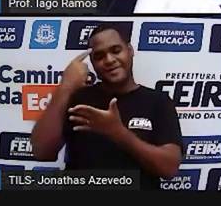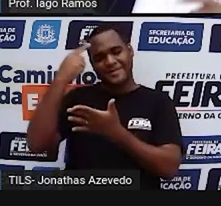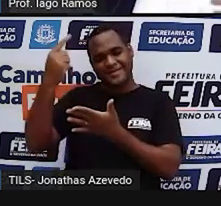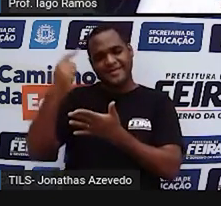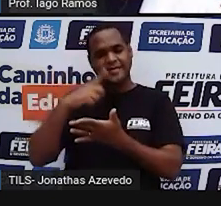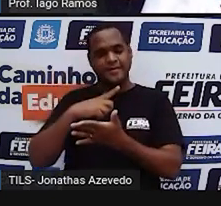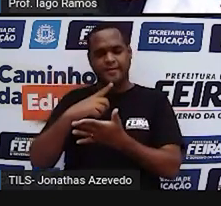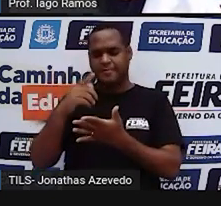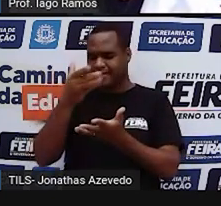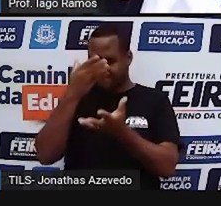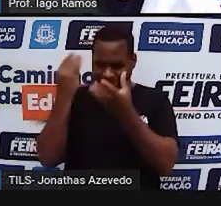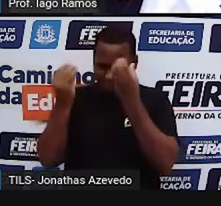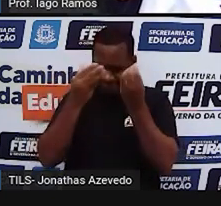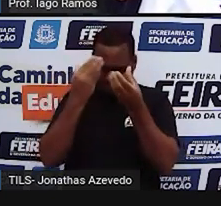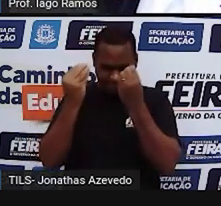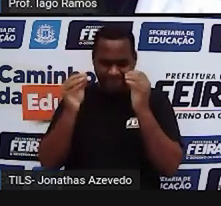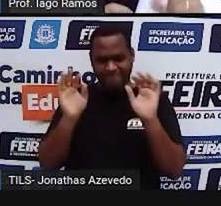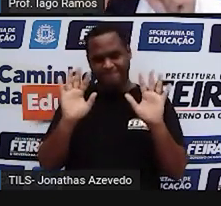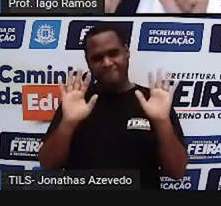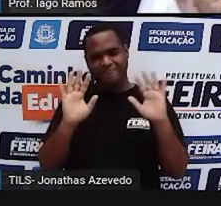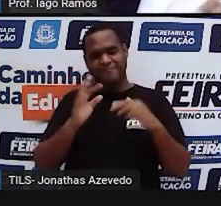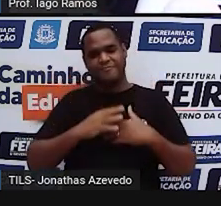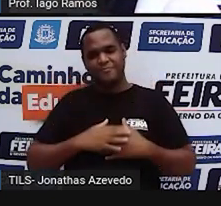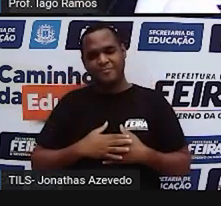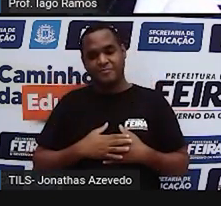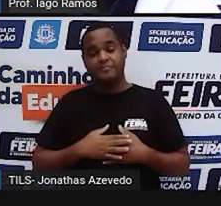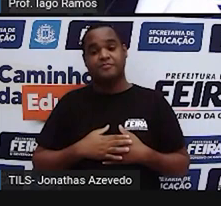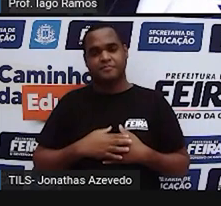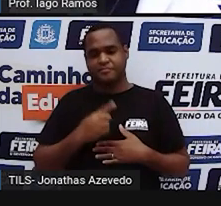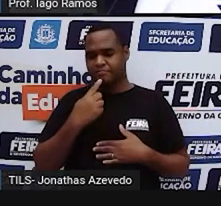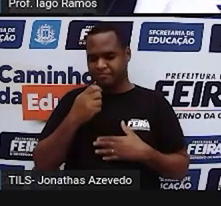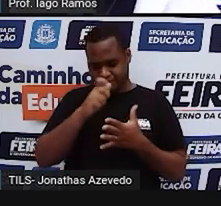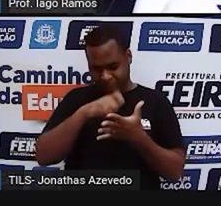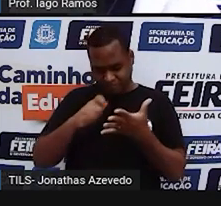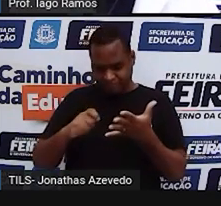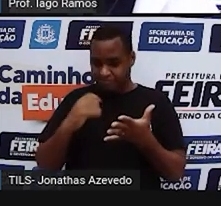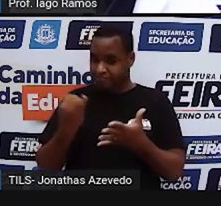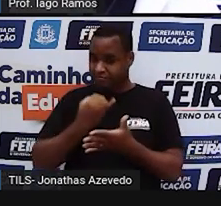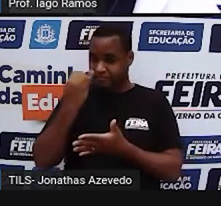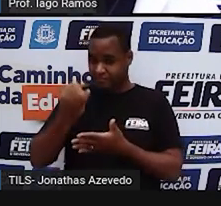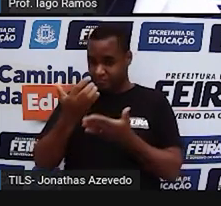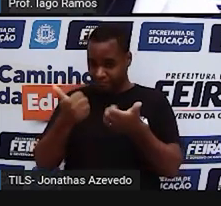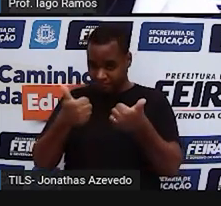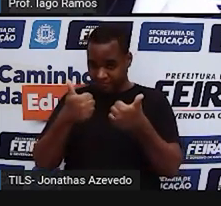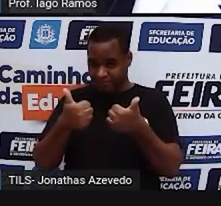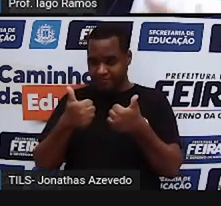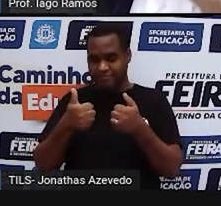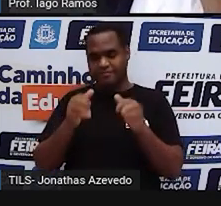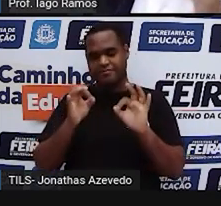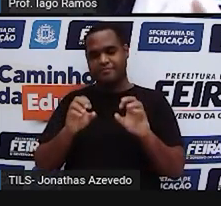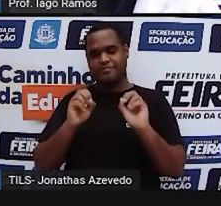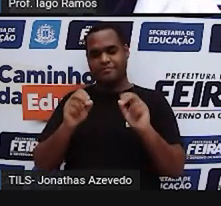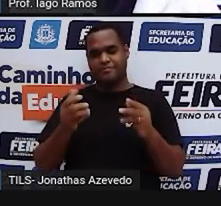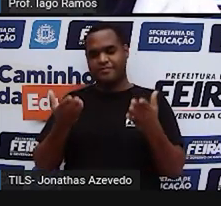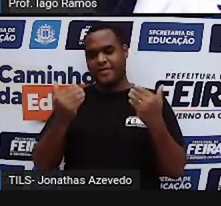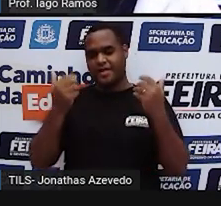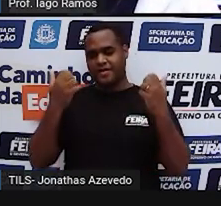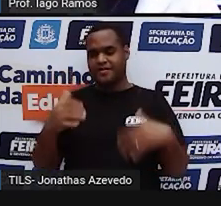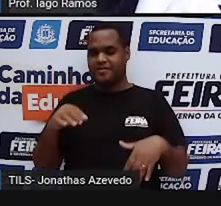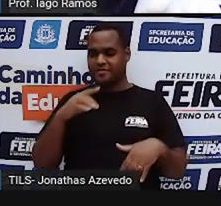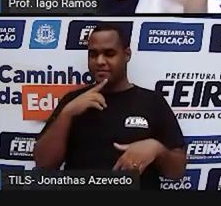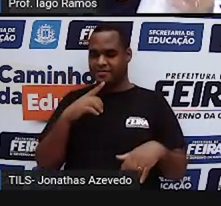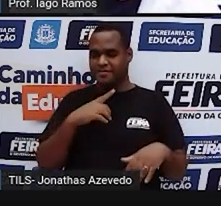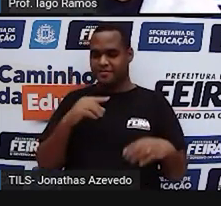para não esquecer tá bom então o anotar é muito importante por isso certo então vamos lá esse